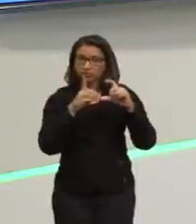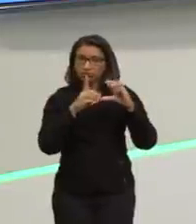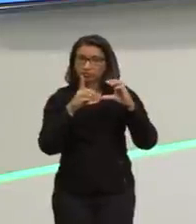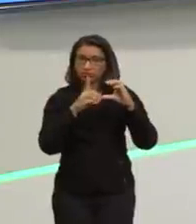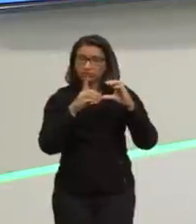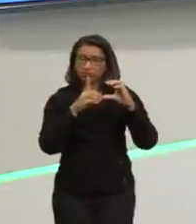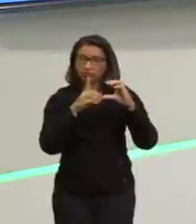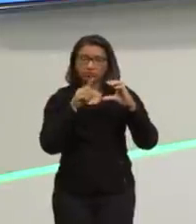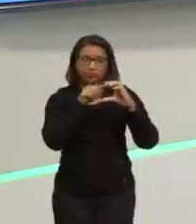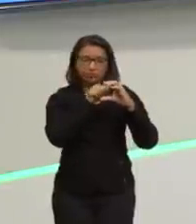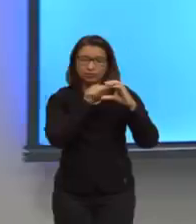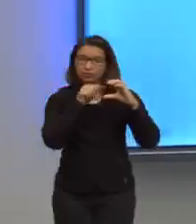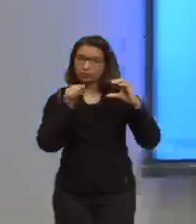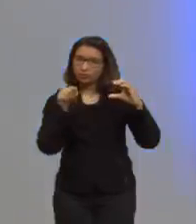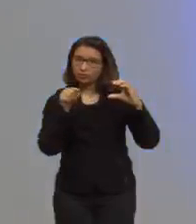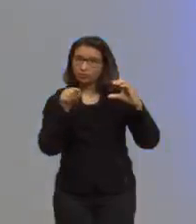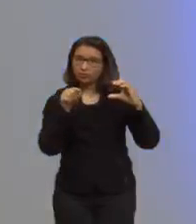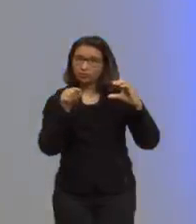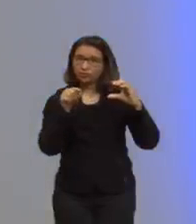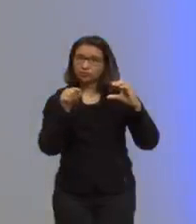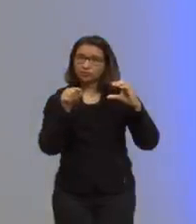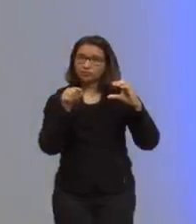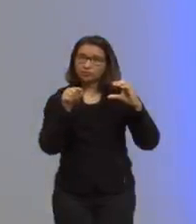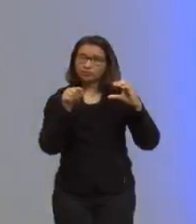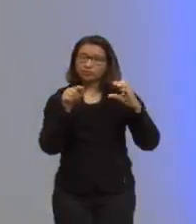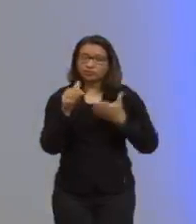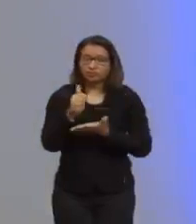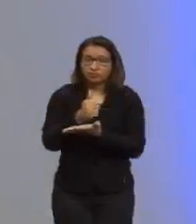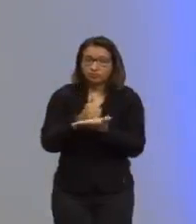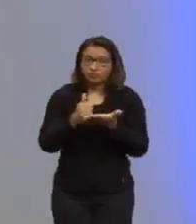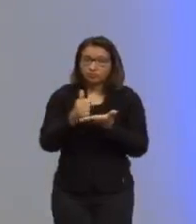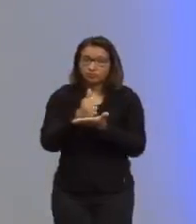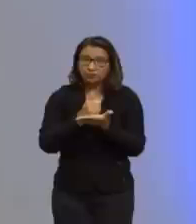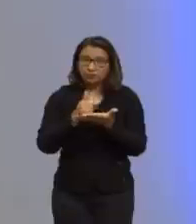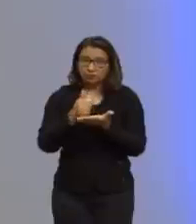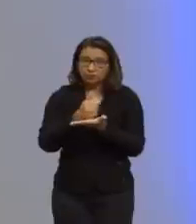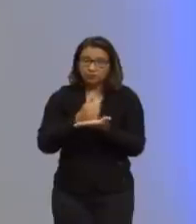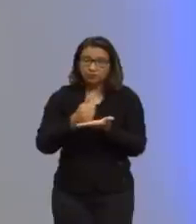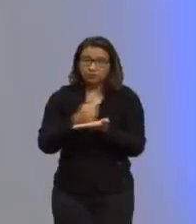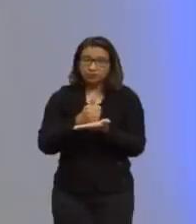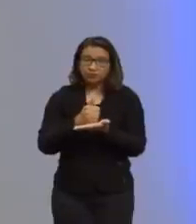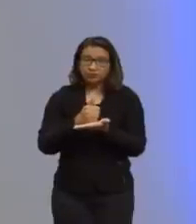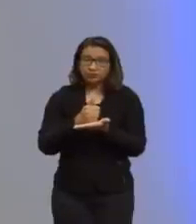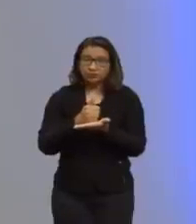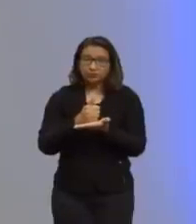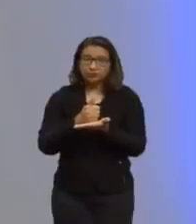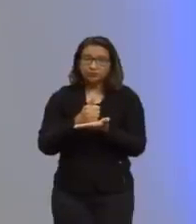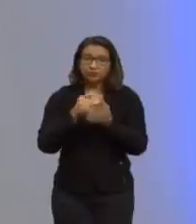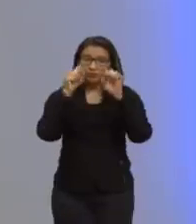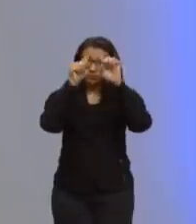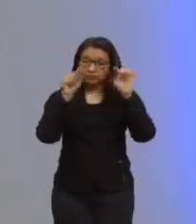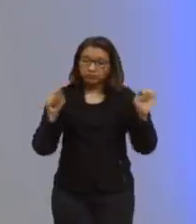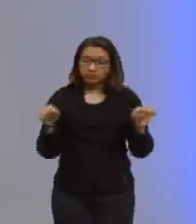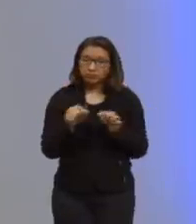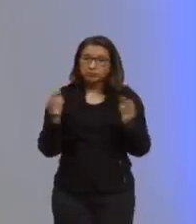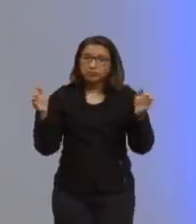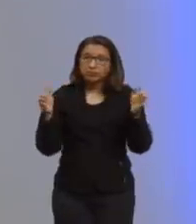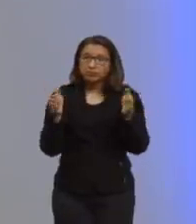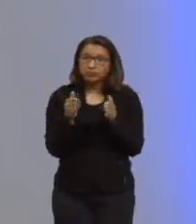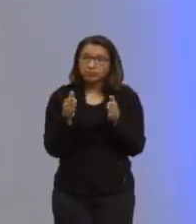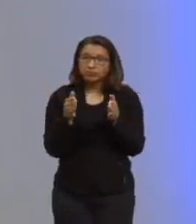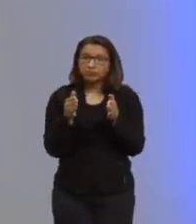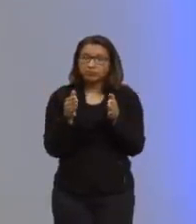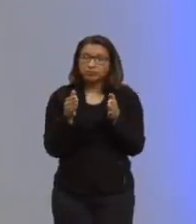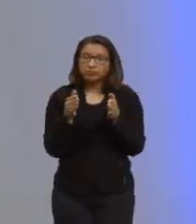que é a base do triângulo menor. Ó, essa base é o diâmetro. O disco todo, e isso passando